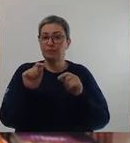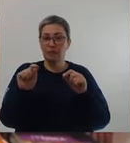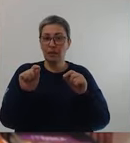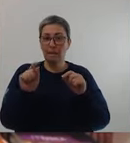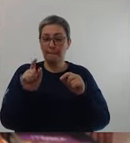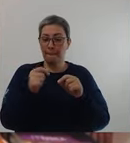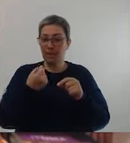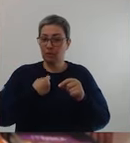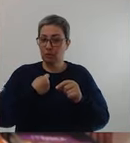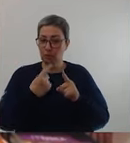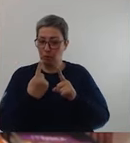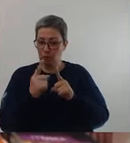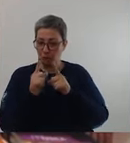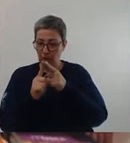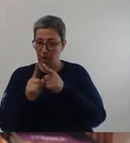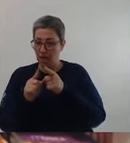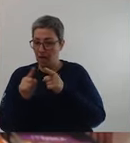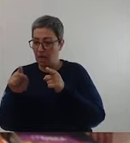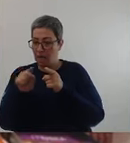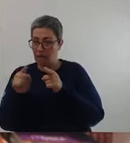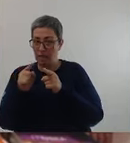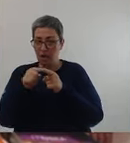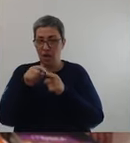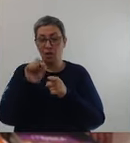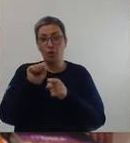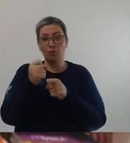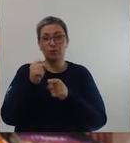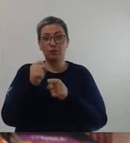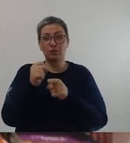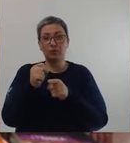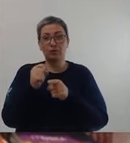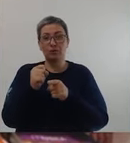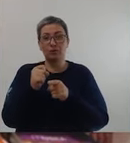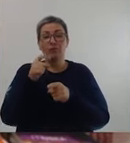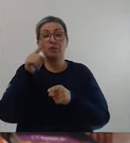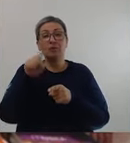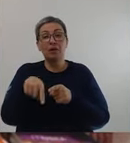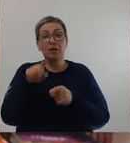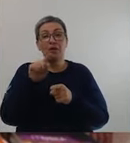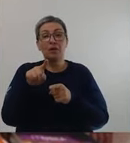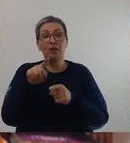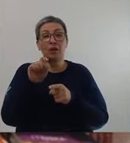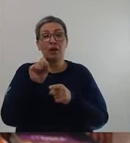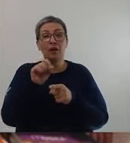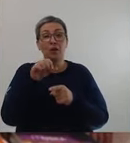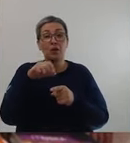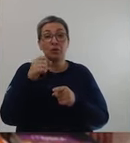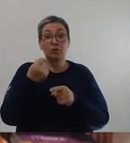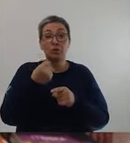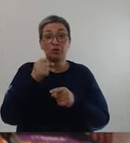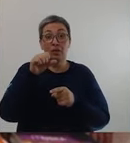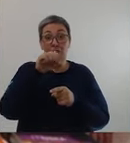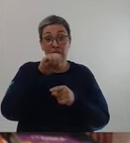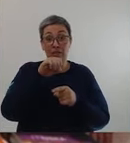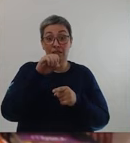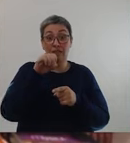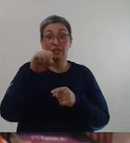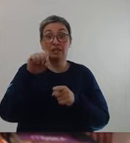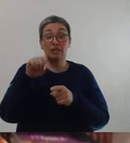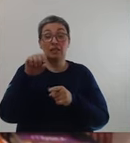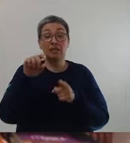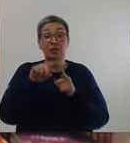do dígito do seu CPF é 8. Né? Isso, o nono número é